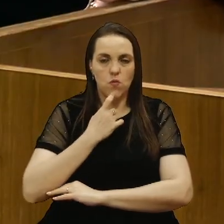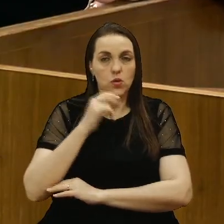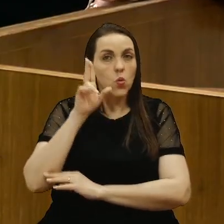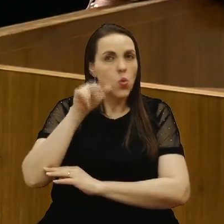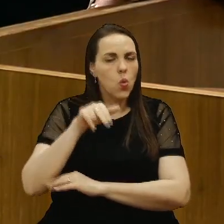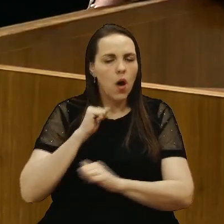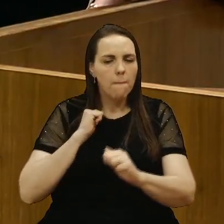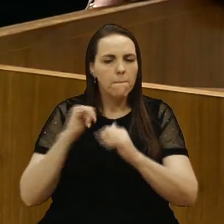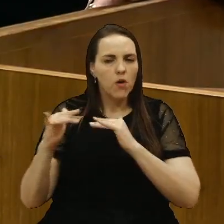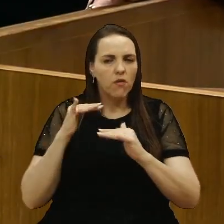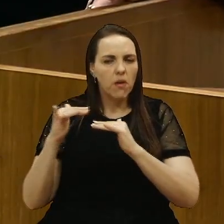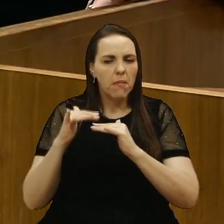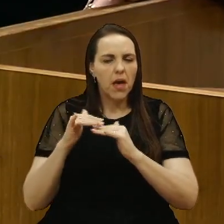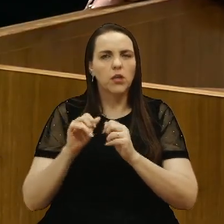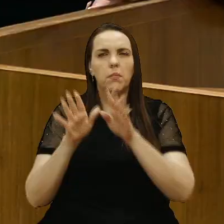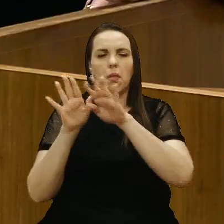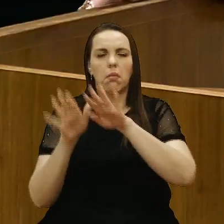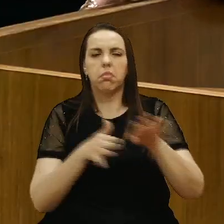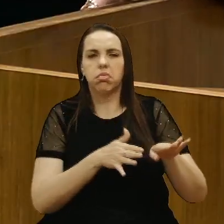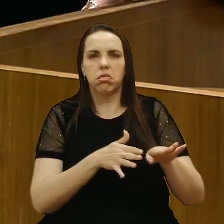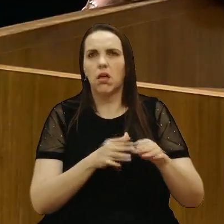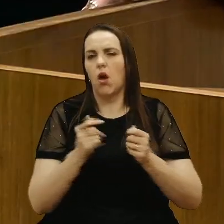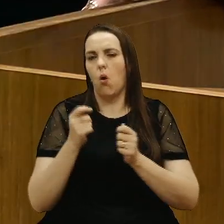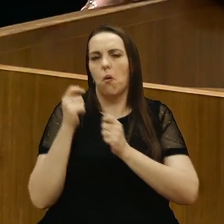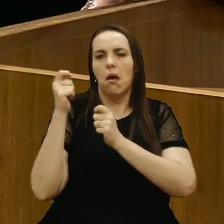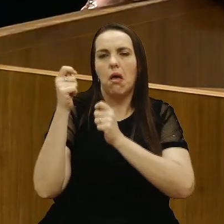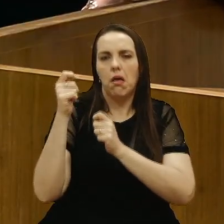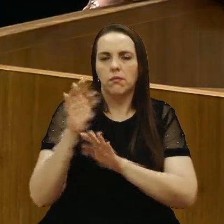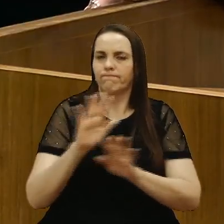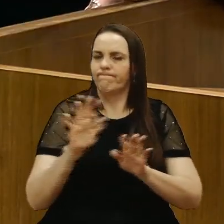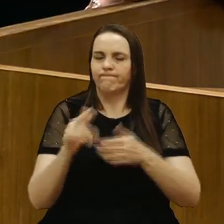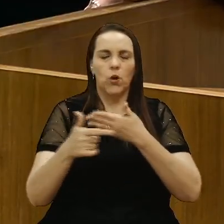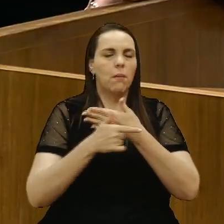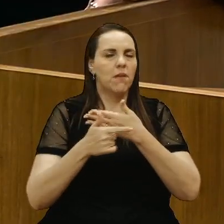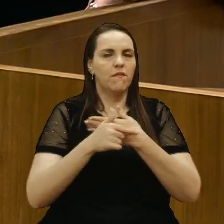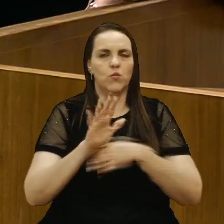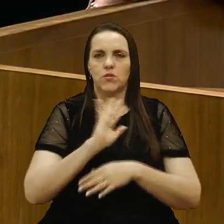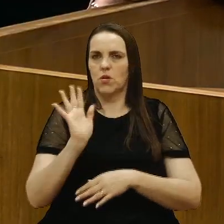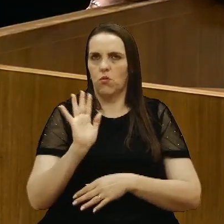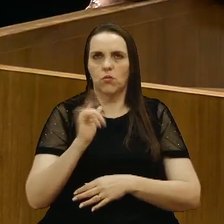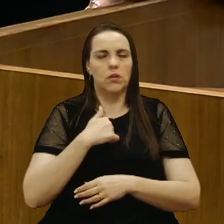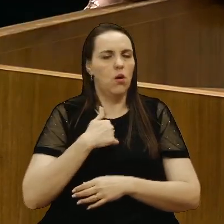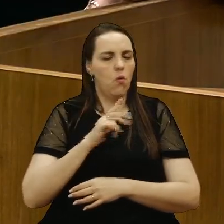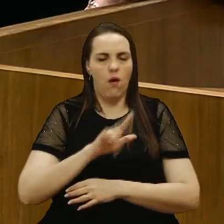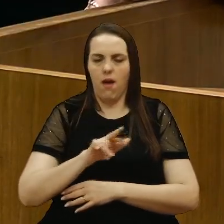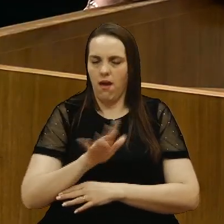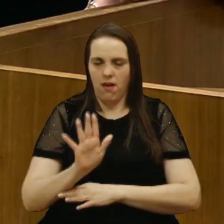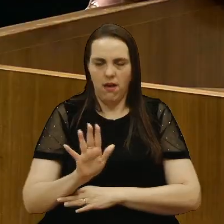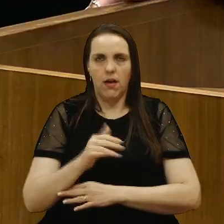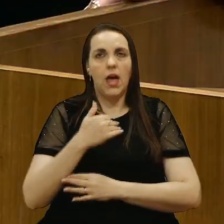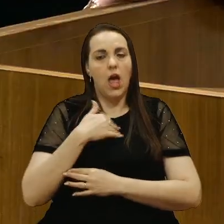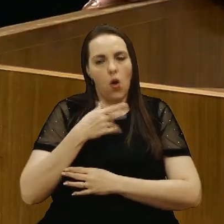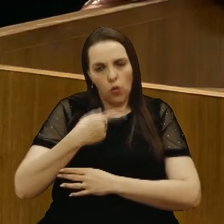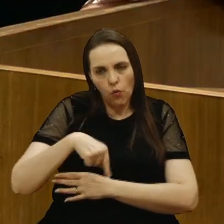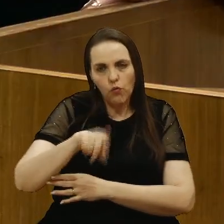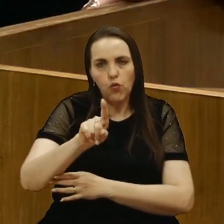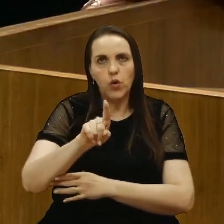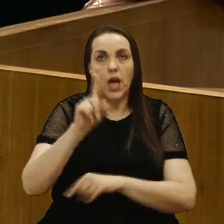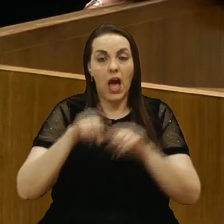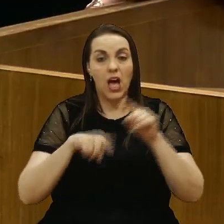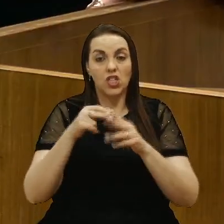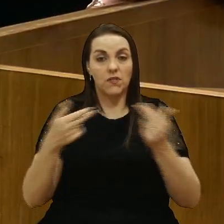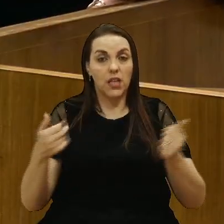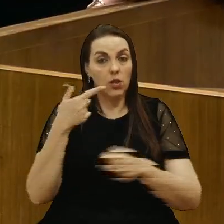nenhum movimento para desmobilizar ato algum, porque não é nossa função, não é minha função. Não fui na atividade de